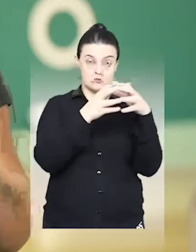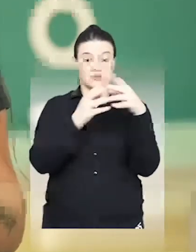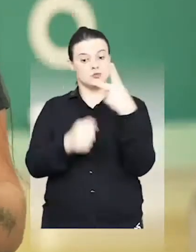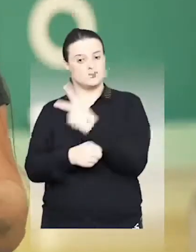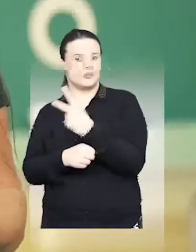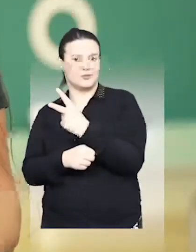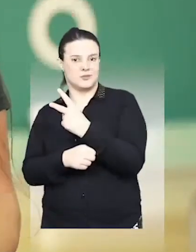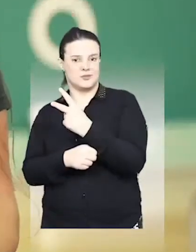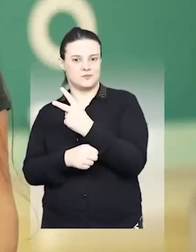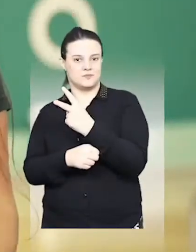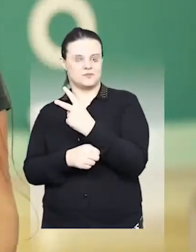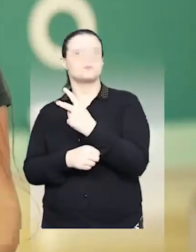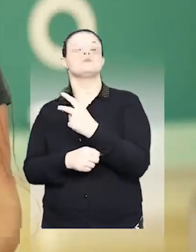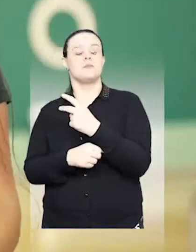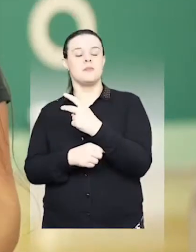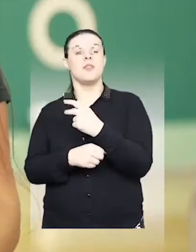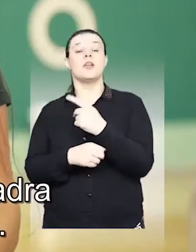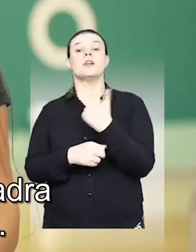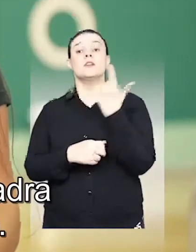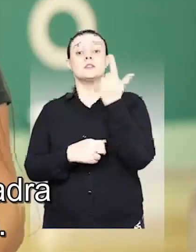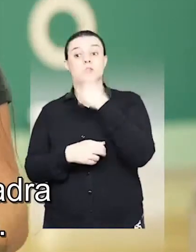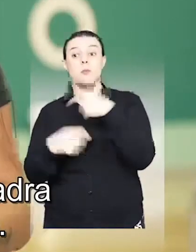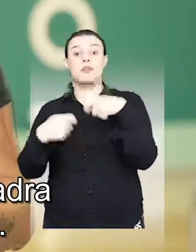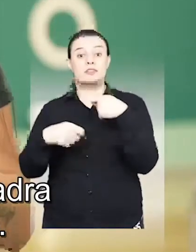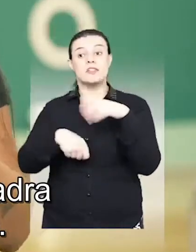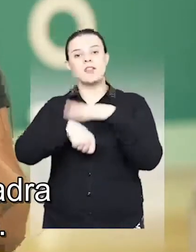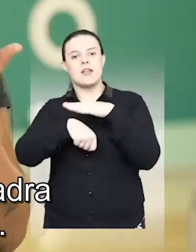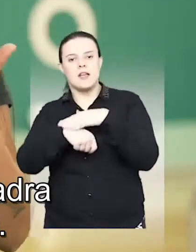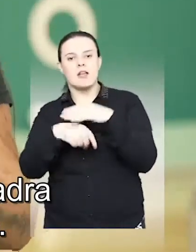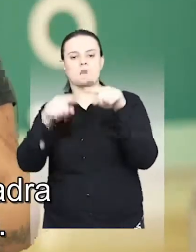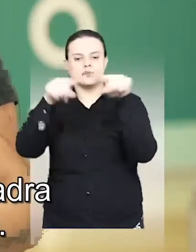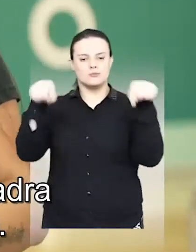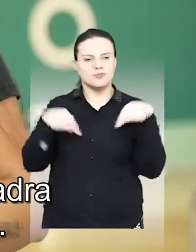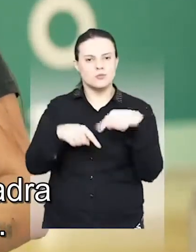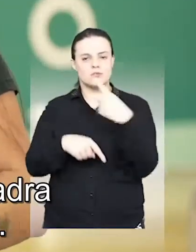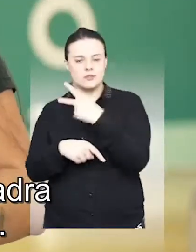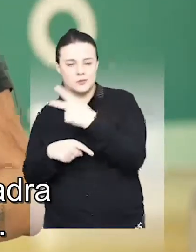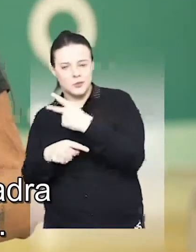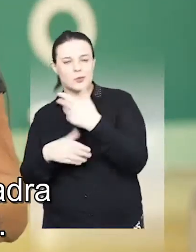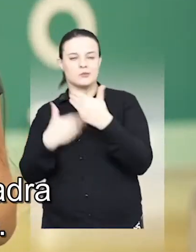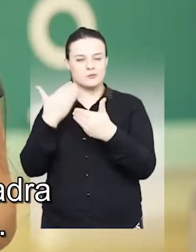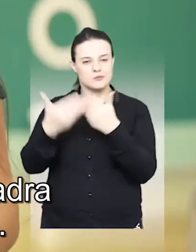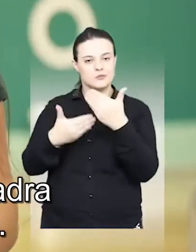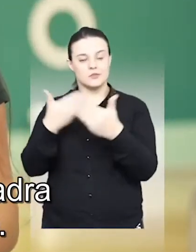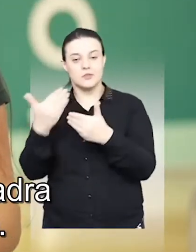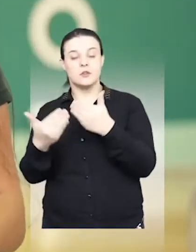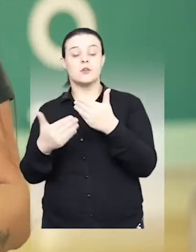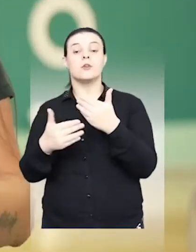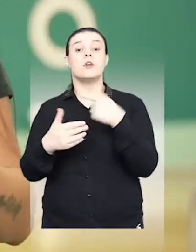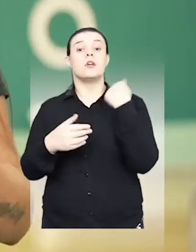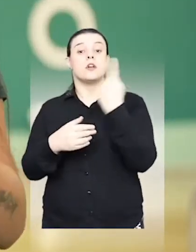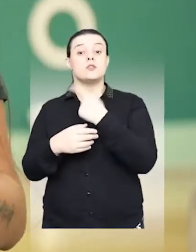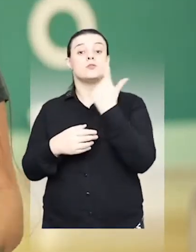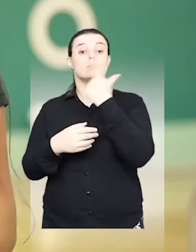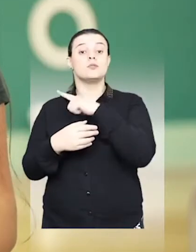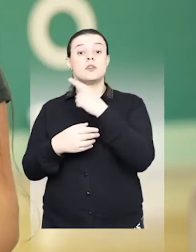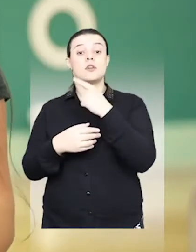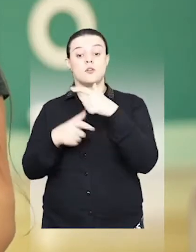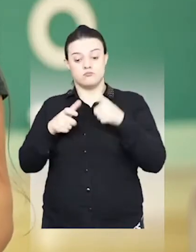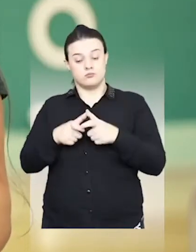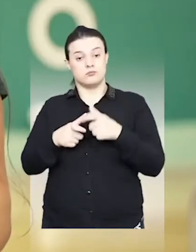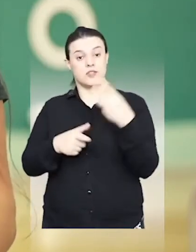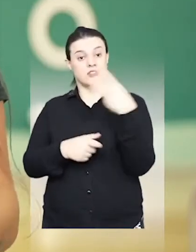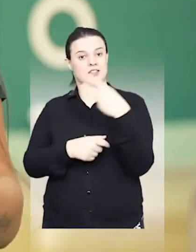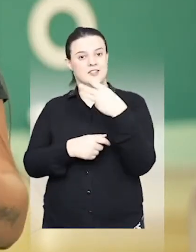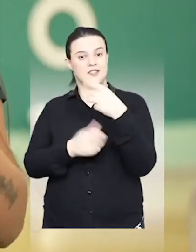e o Ronins B na 2ª. E a gente precisa de mais tempo de quadra, quem estava na 2ª divisão, e a gente levou o